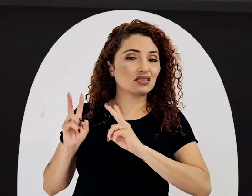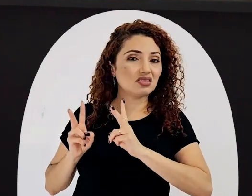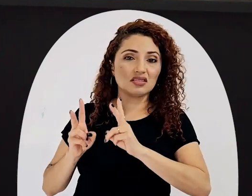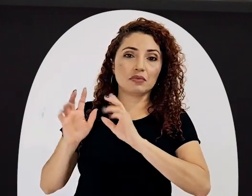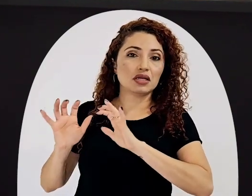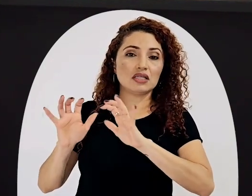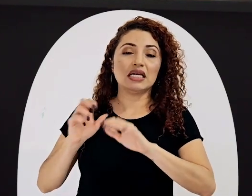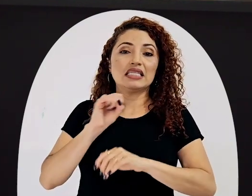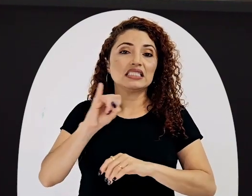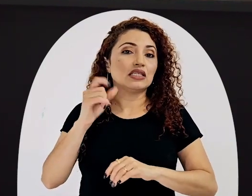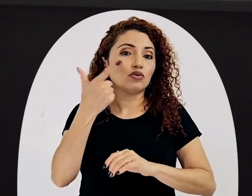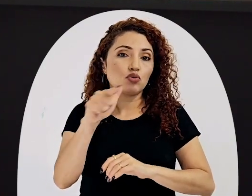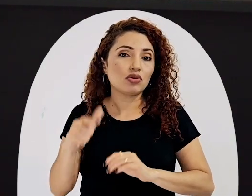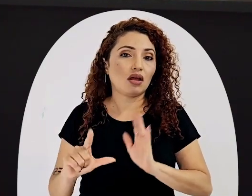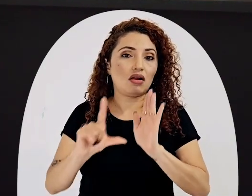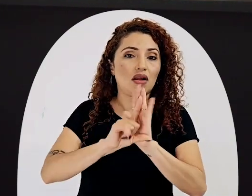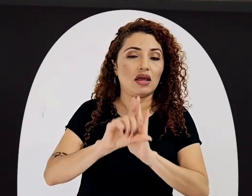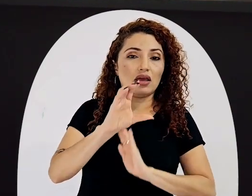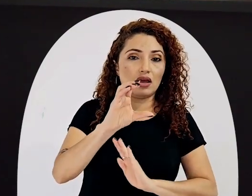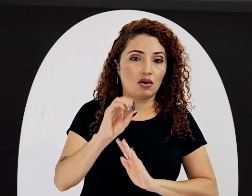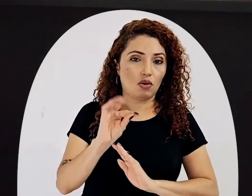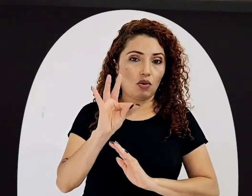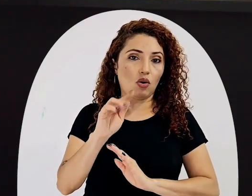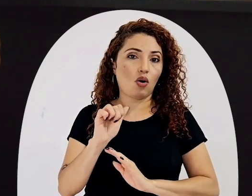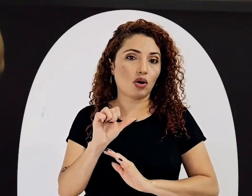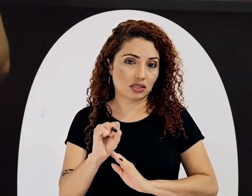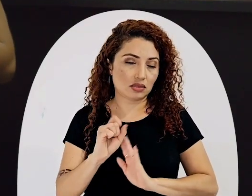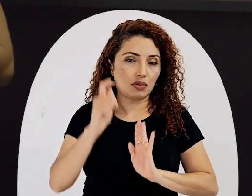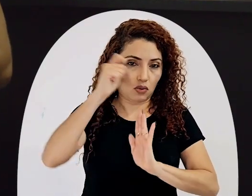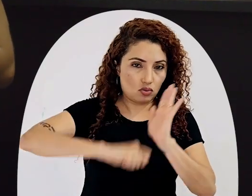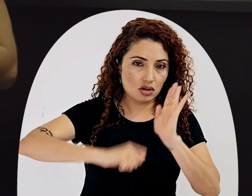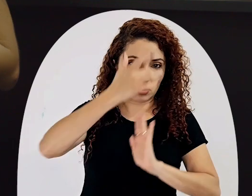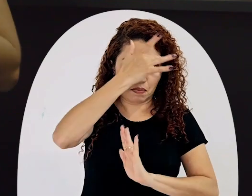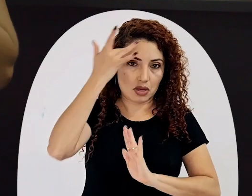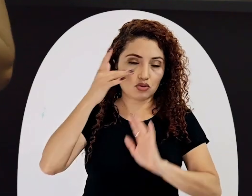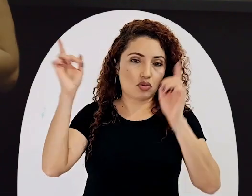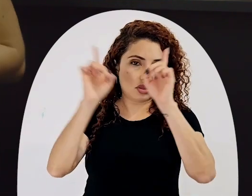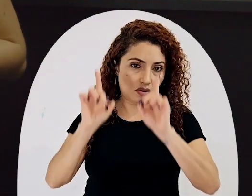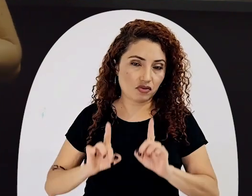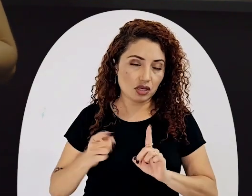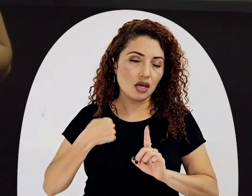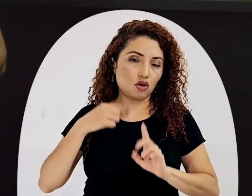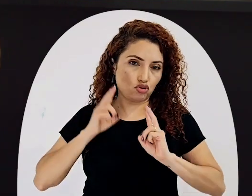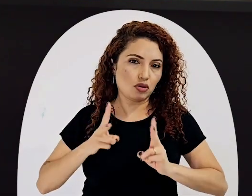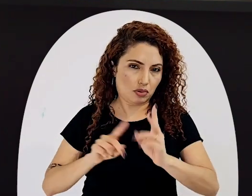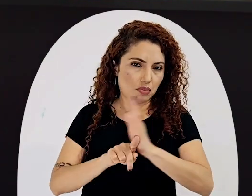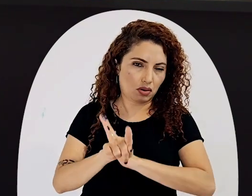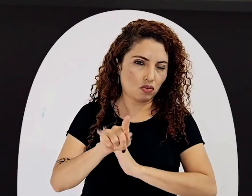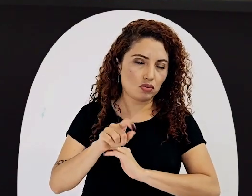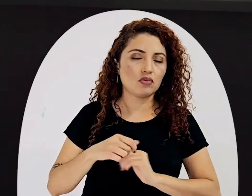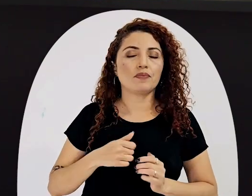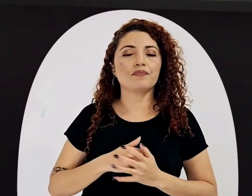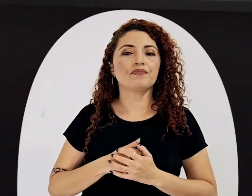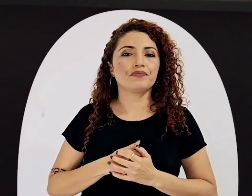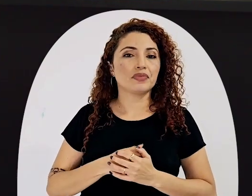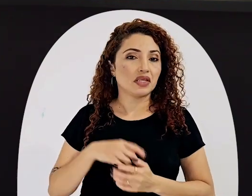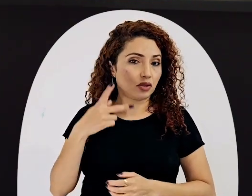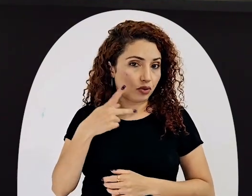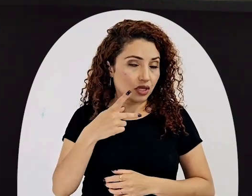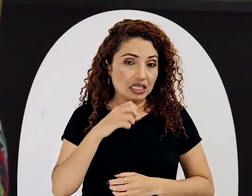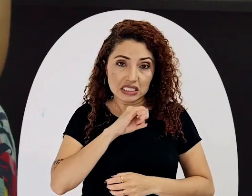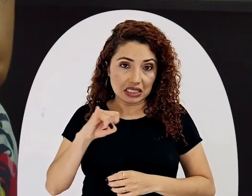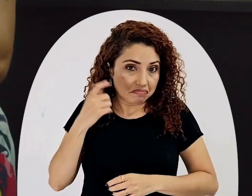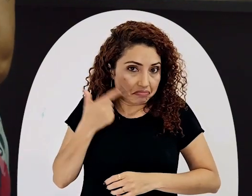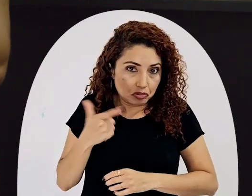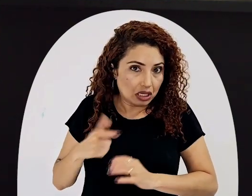a lei de cotas para a contratação de pessoas com deficiência, eu sempre faço essa pergunta para as pessoas. A tua empresa,